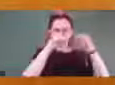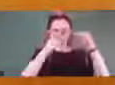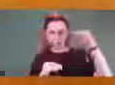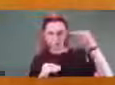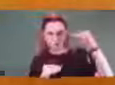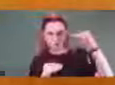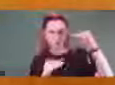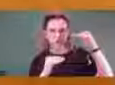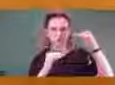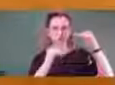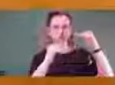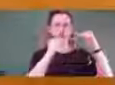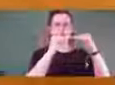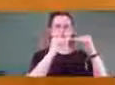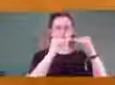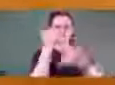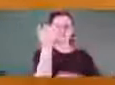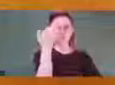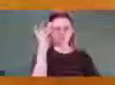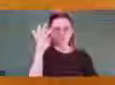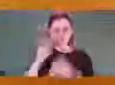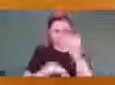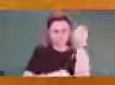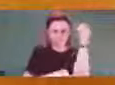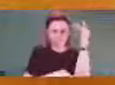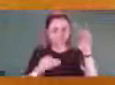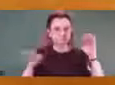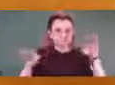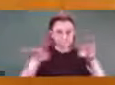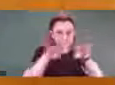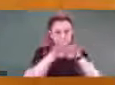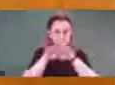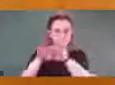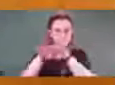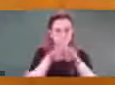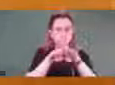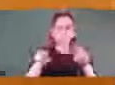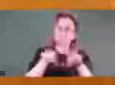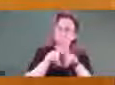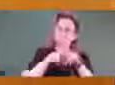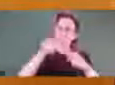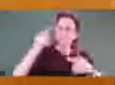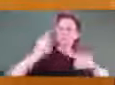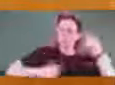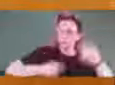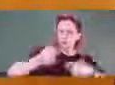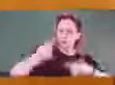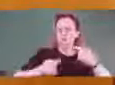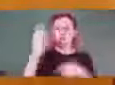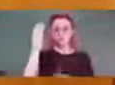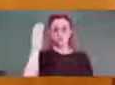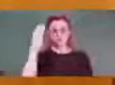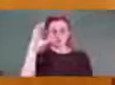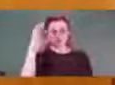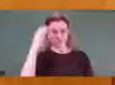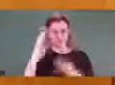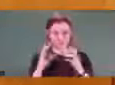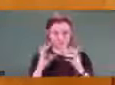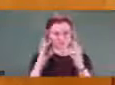garantia da sustentabilidade nele nós vamos discutir também a importância da Ciência Tecnologia e inovação